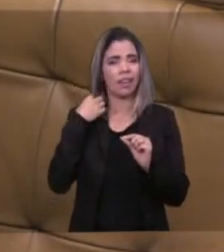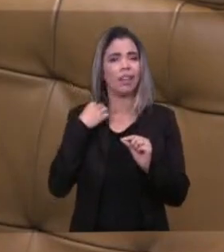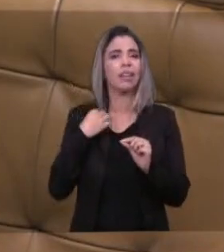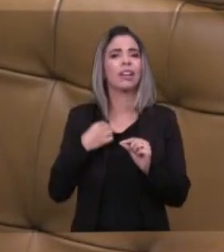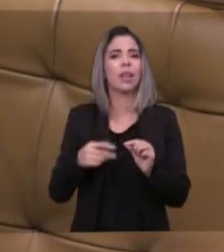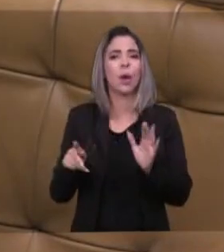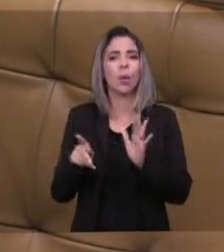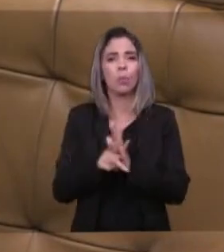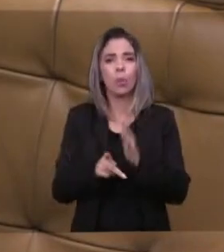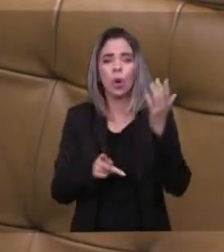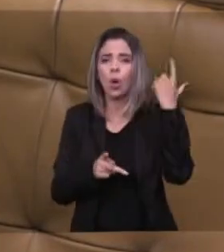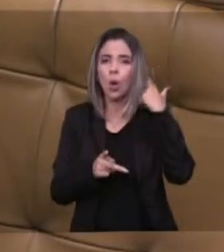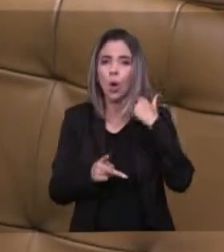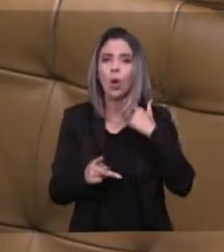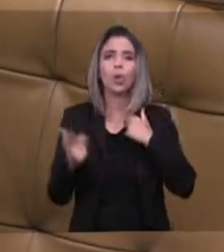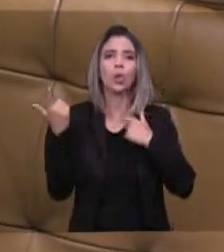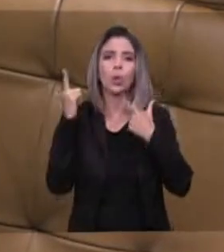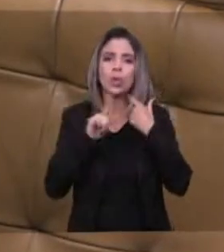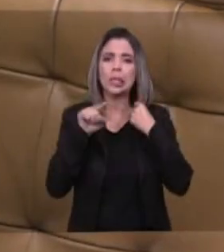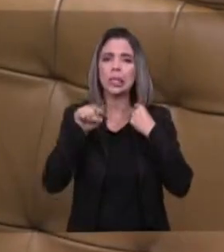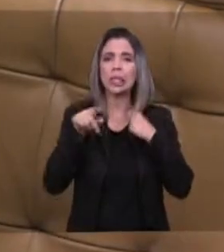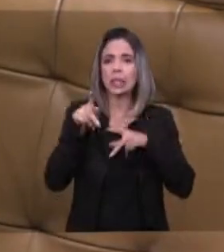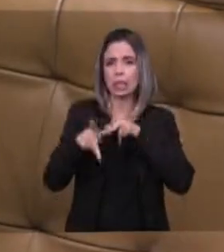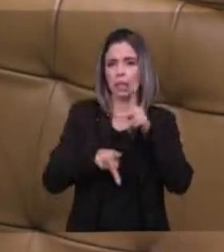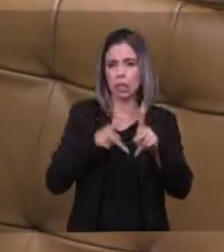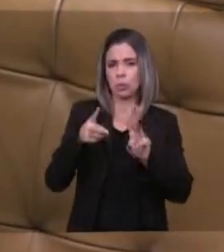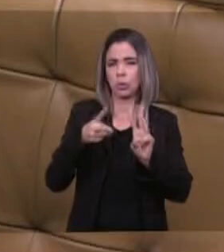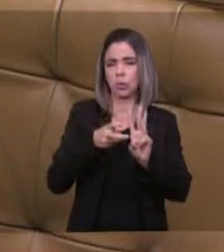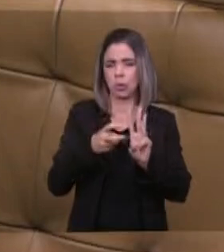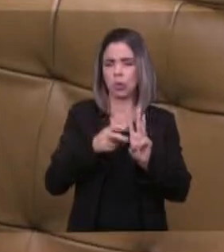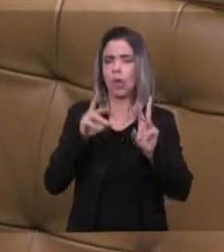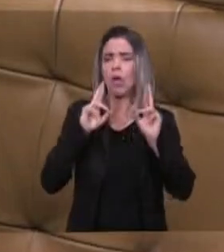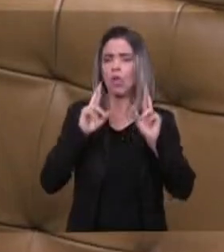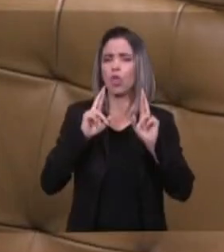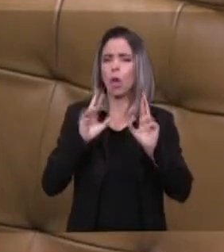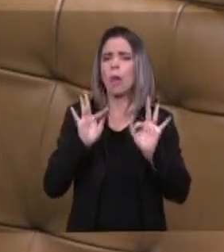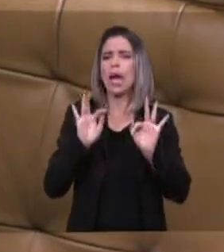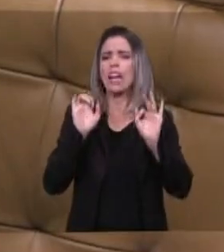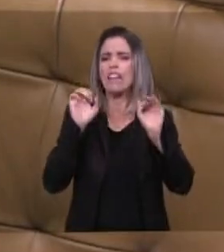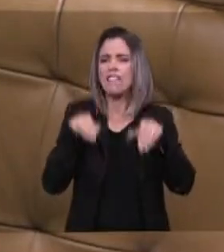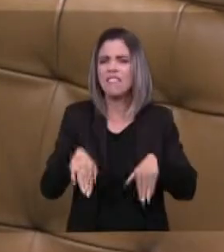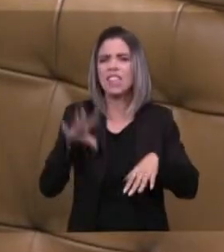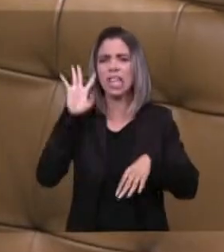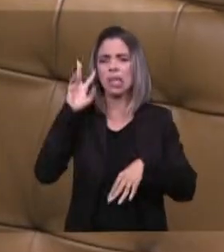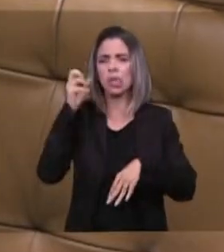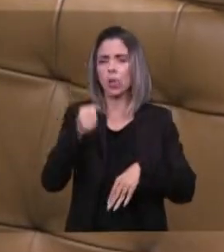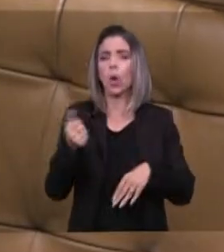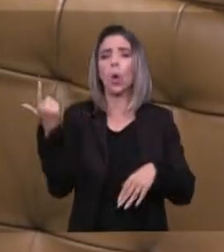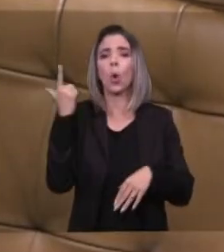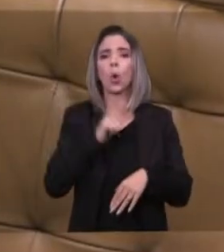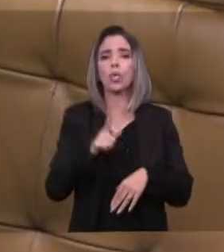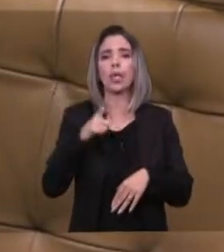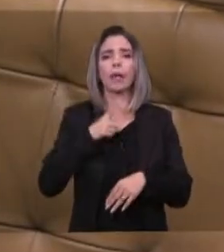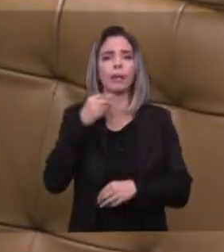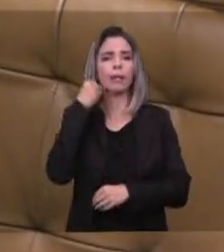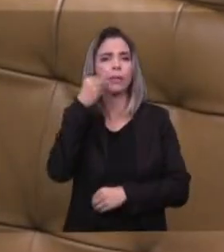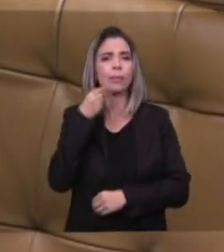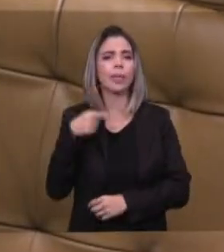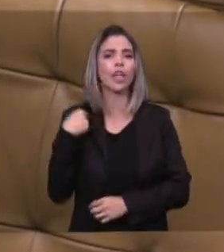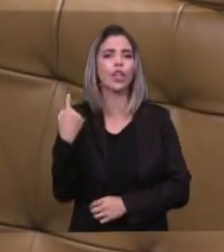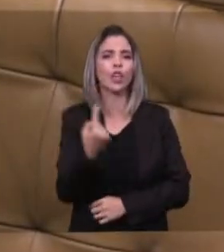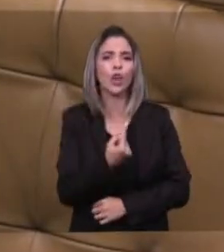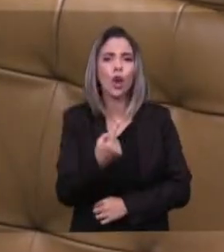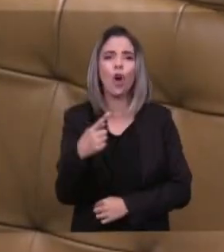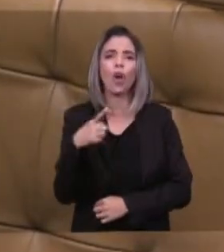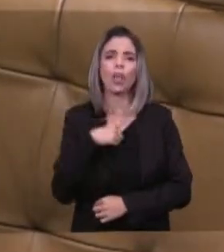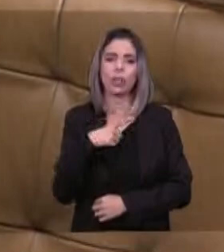para essas populações indígenas? Eu espero que até o final do julgamento venham informações, por exemplo, sobre a experiência que a gente teve, foi